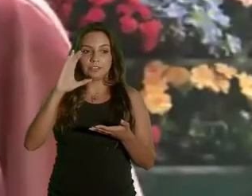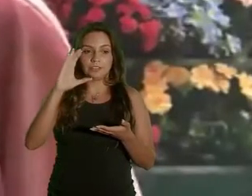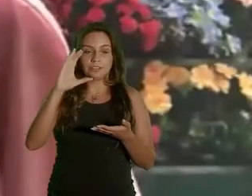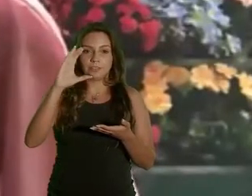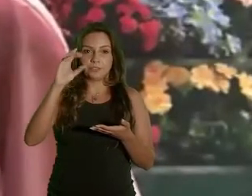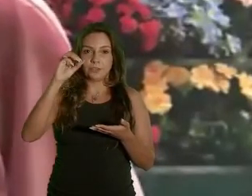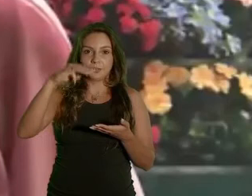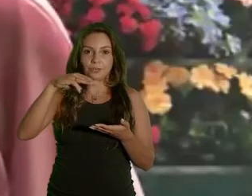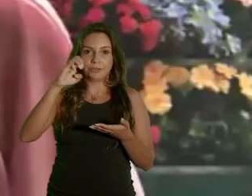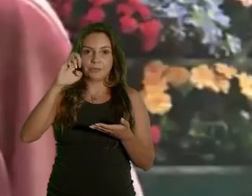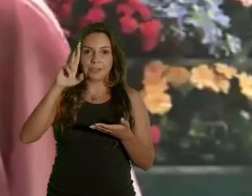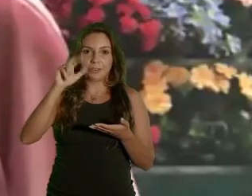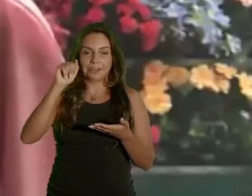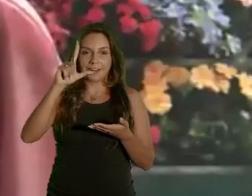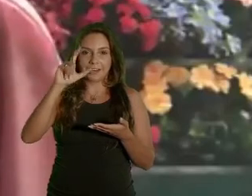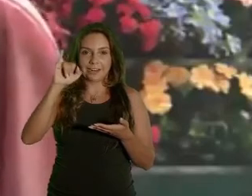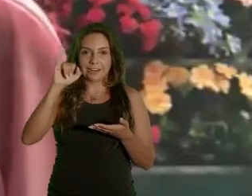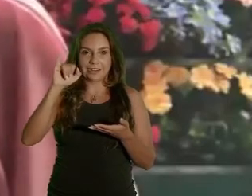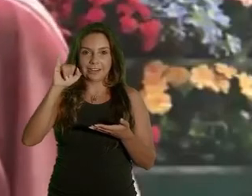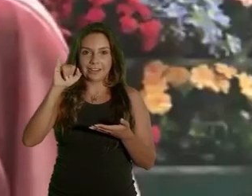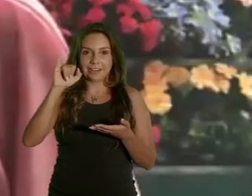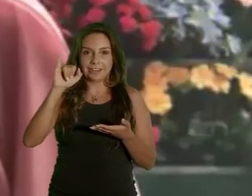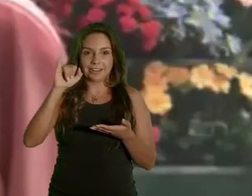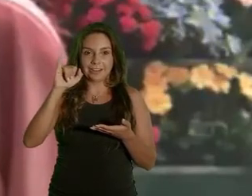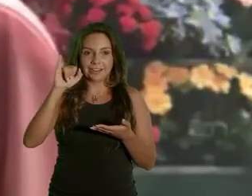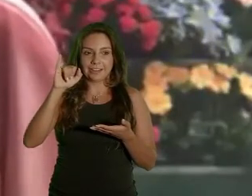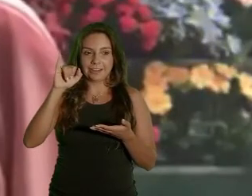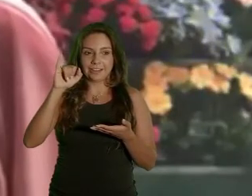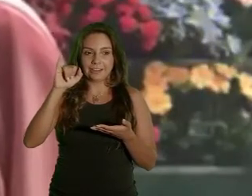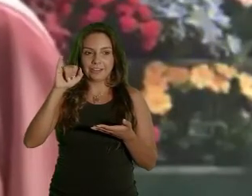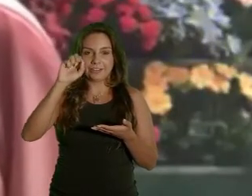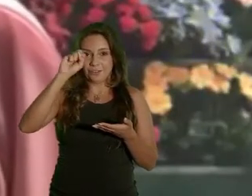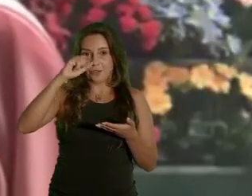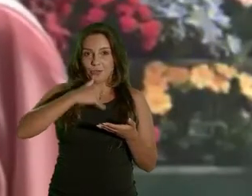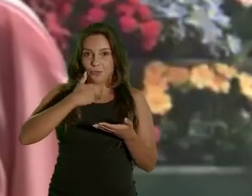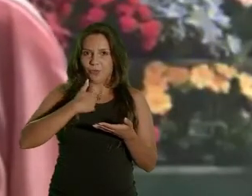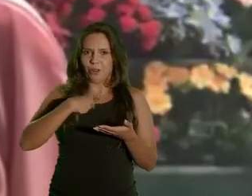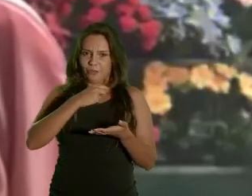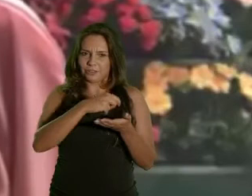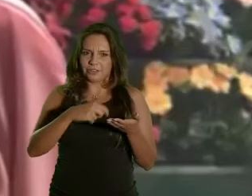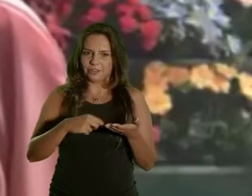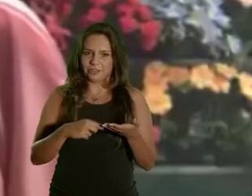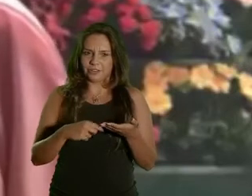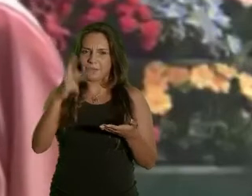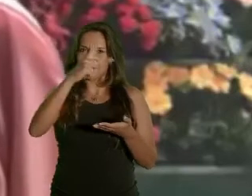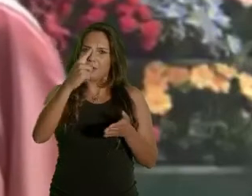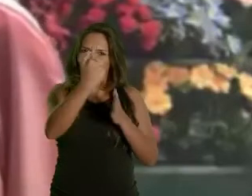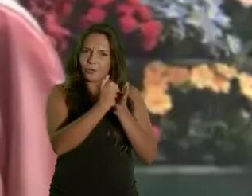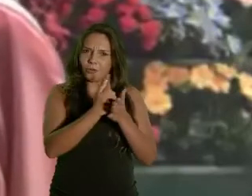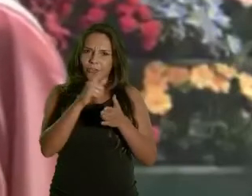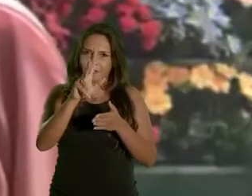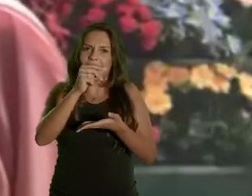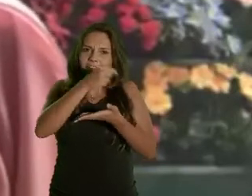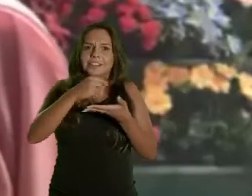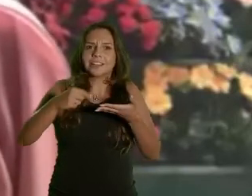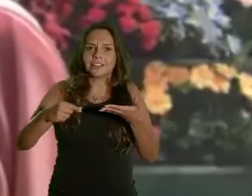havia falado de próprio para uma menina de 8 anos? A professora falou assim, você vai ser